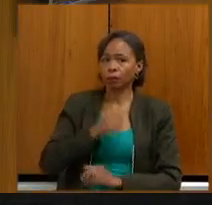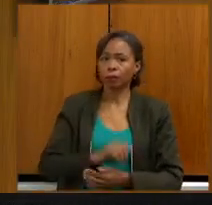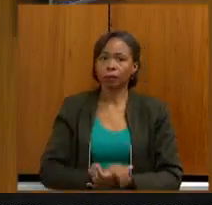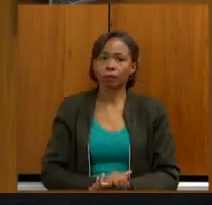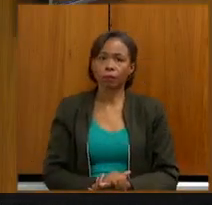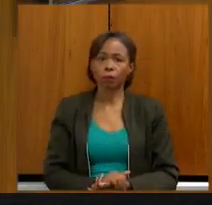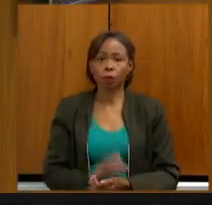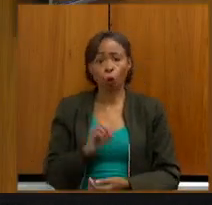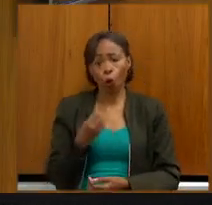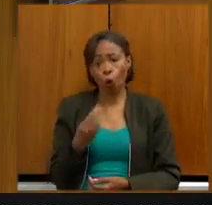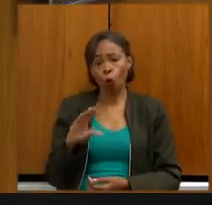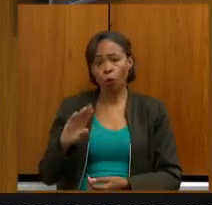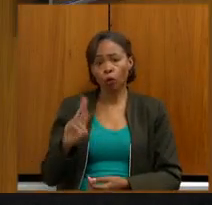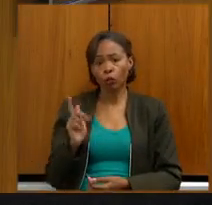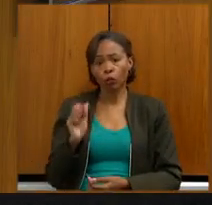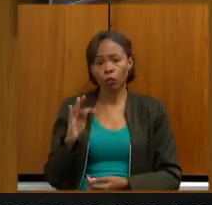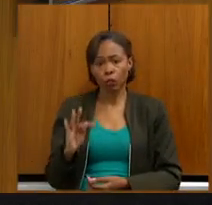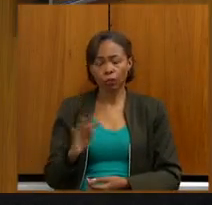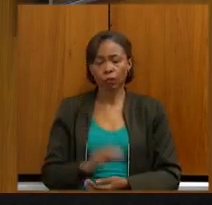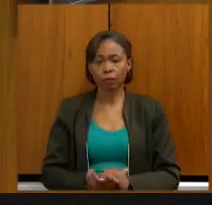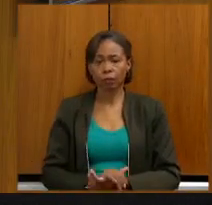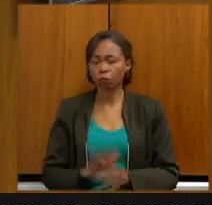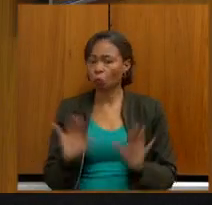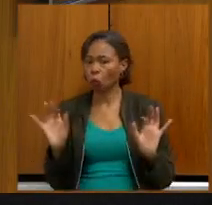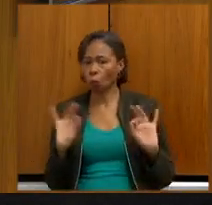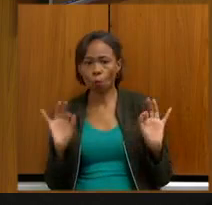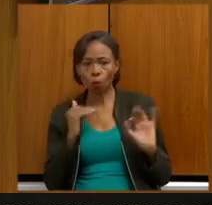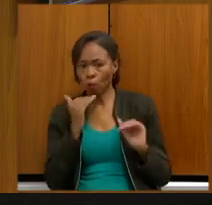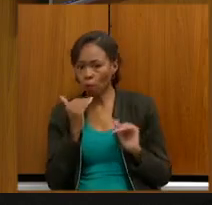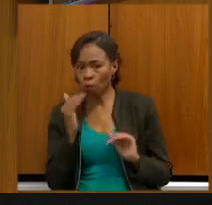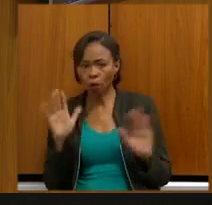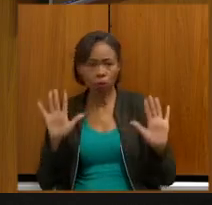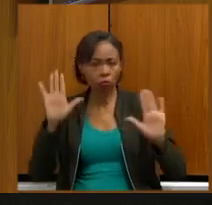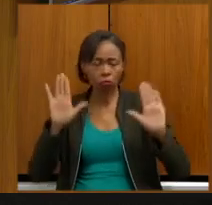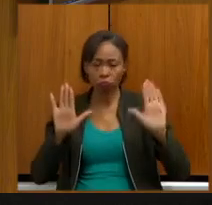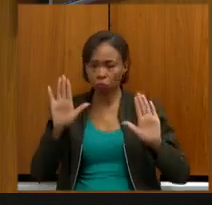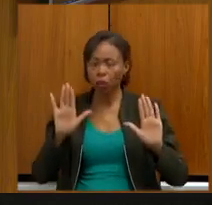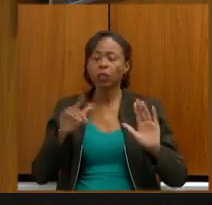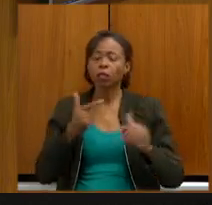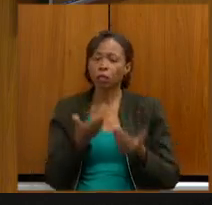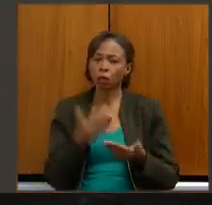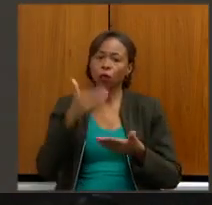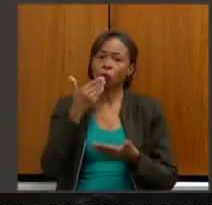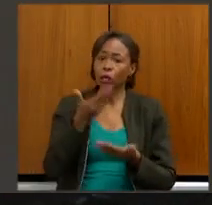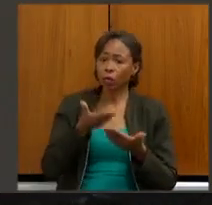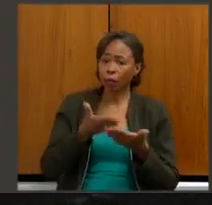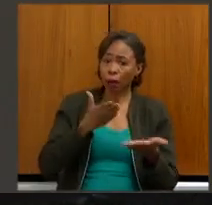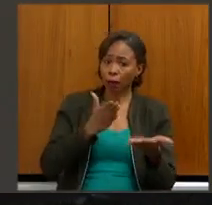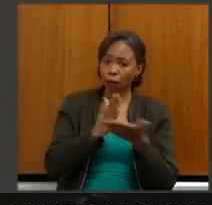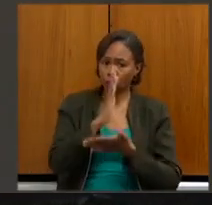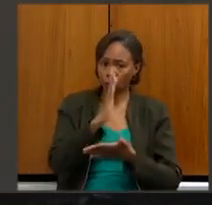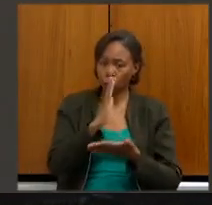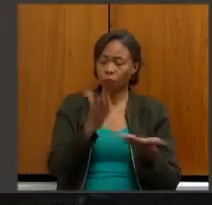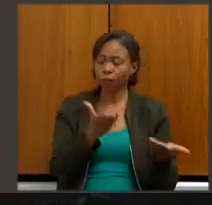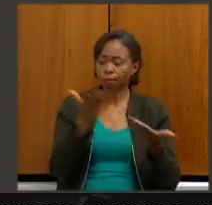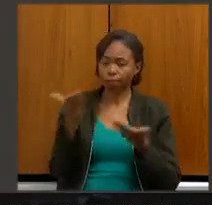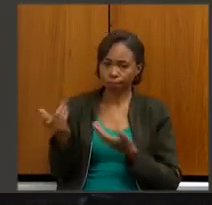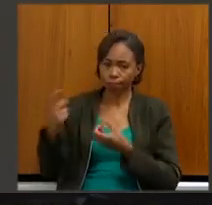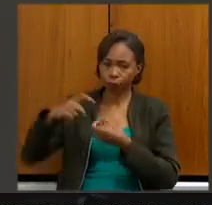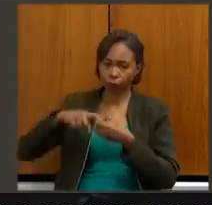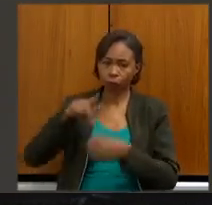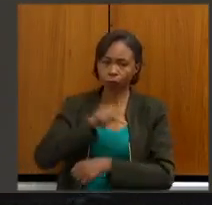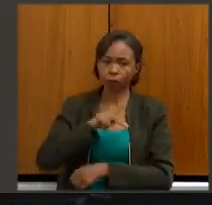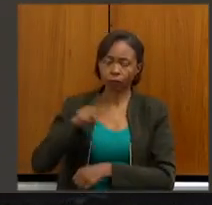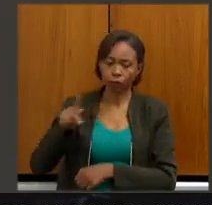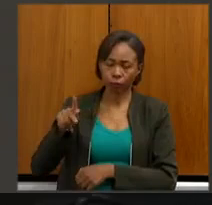ou pelo chat não houve manifestação encontrar o segredo minhas estão aprovados devolvo a presidência dos trabalhos a